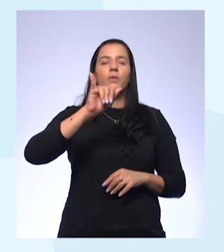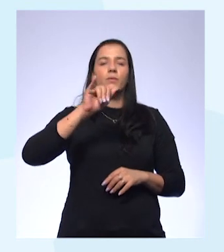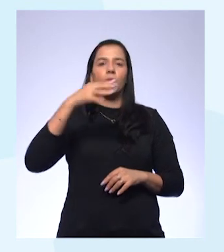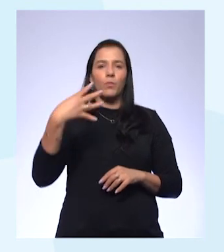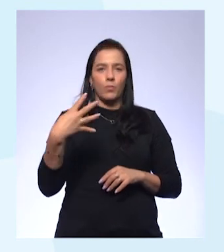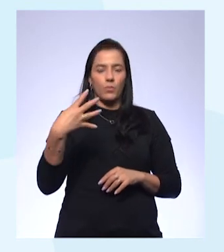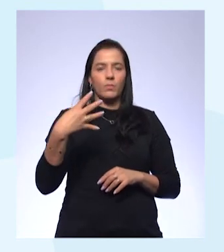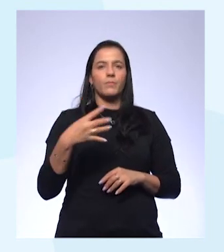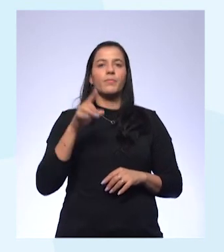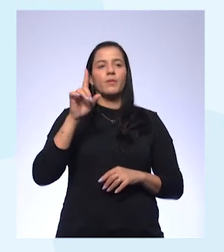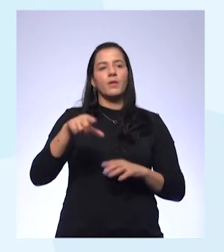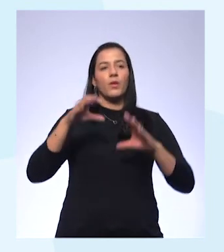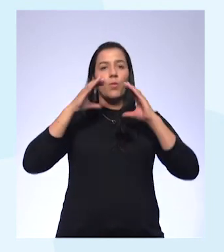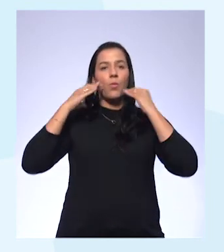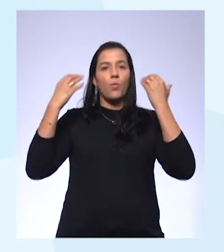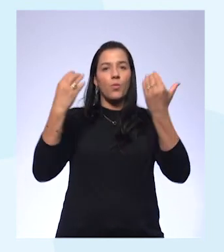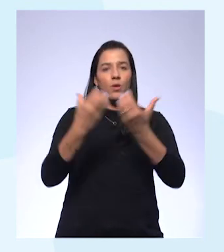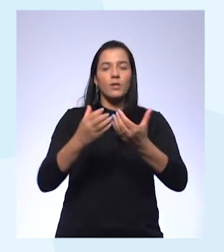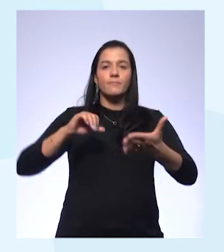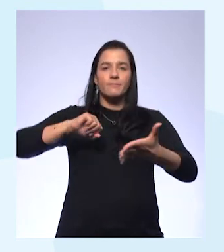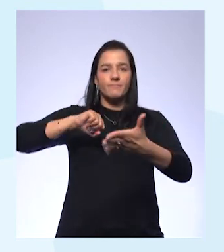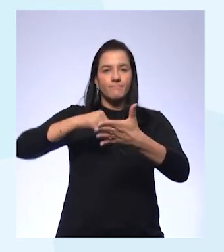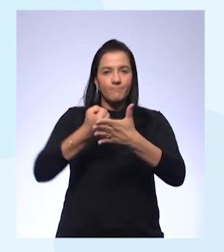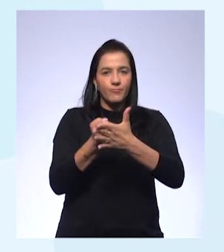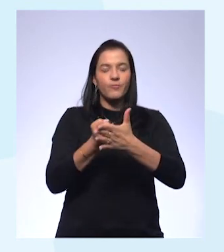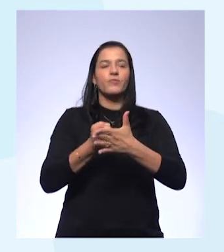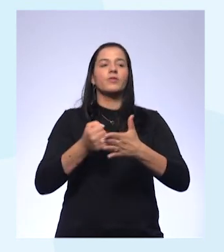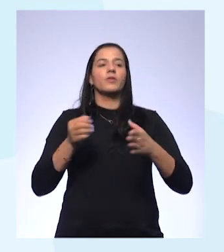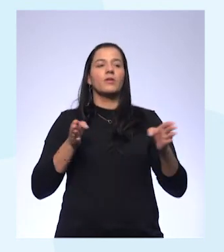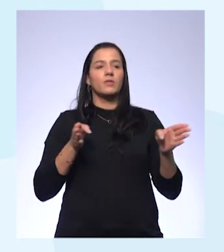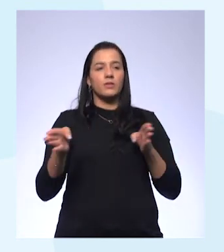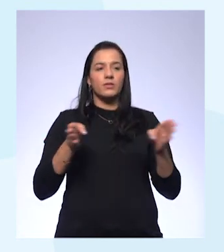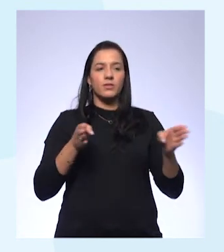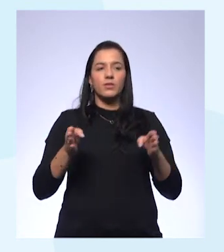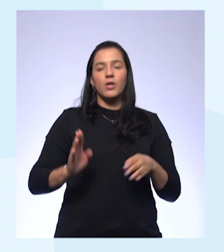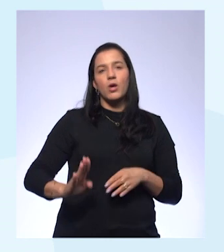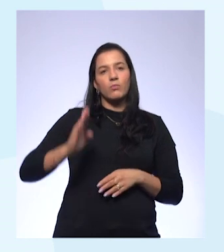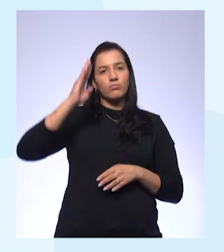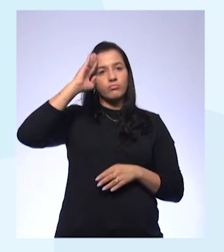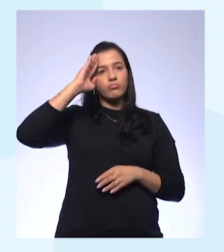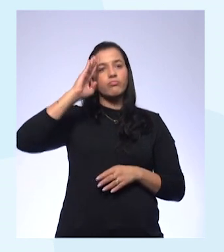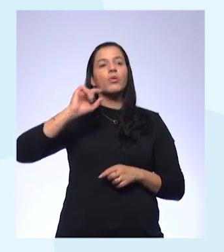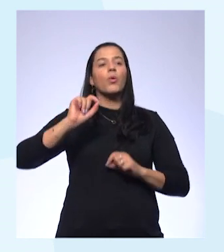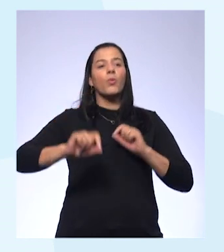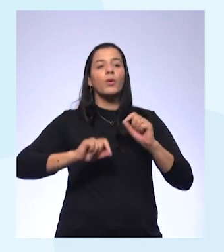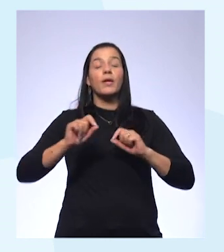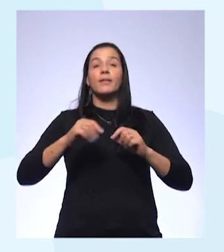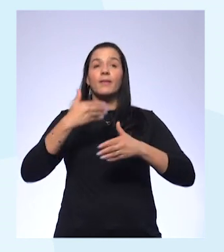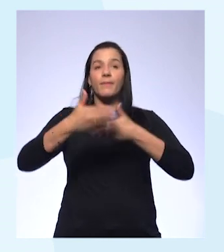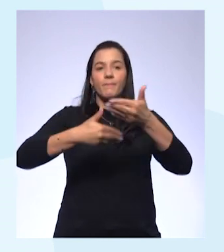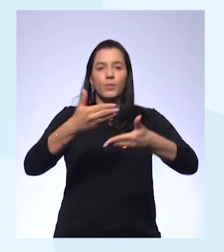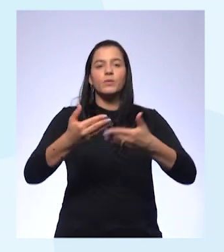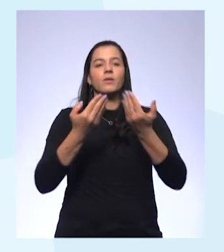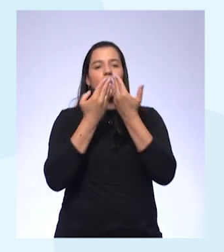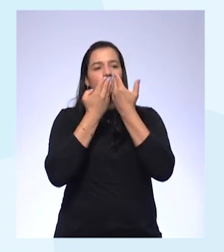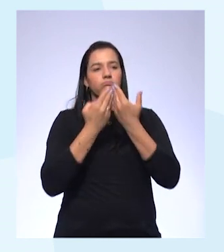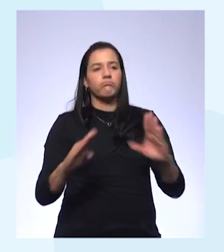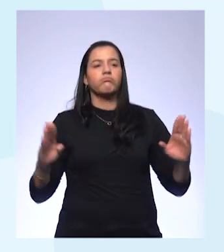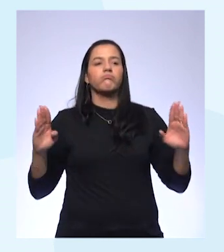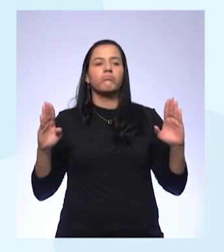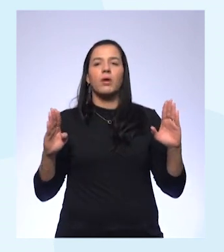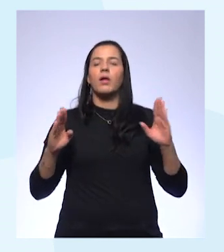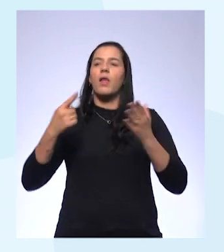O Congresso ele foi fechado no início ali do regime militar e, nesse momento, ele é reaberto, ou seja, os parlamentares